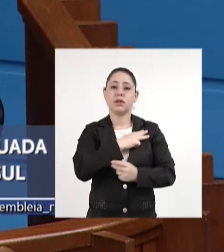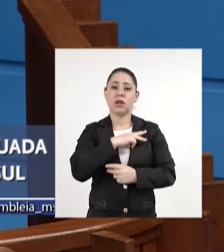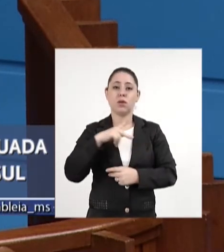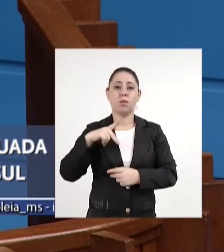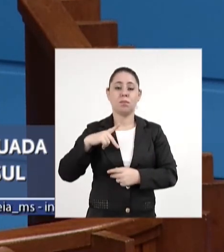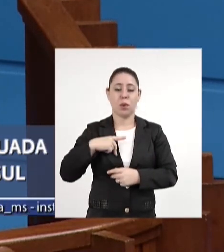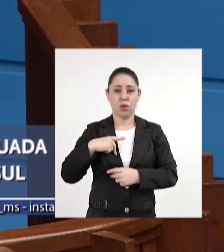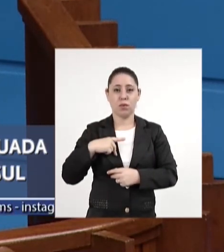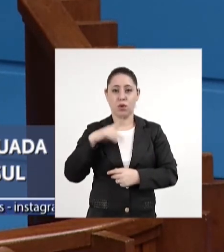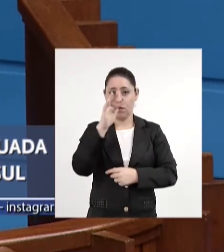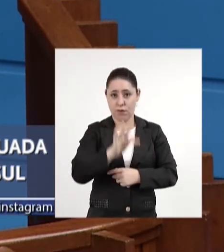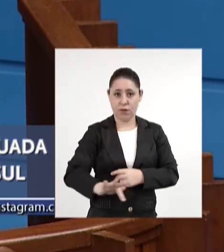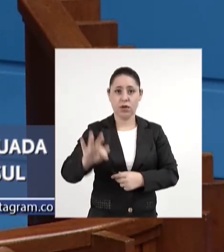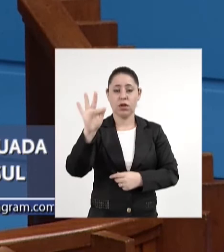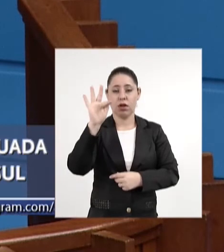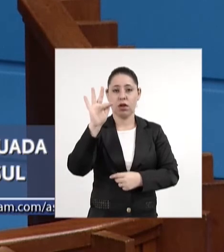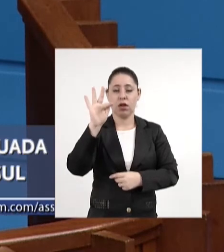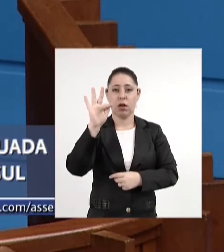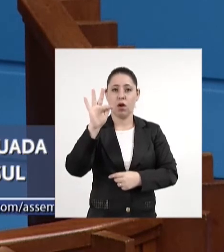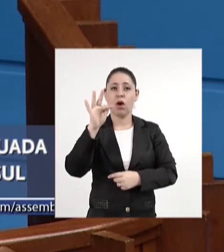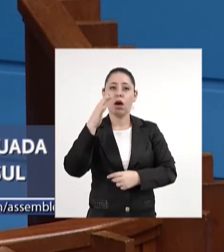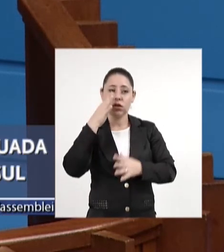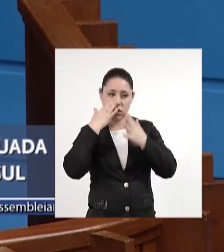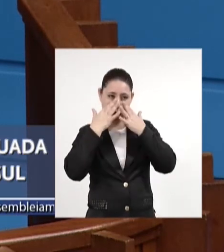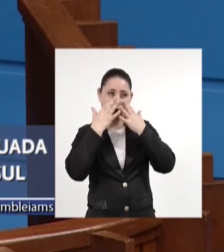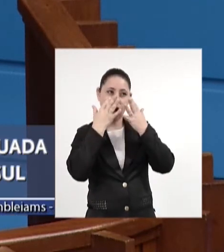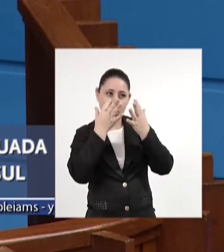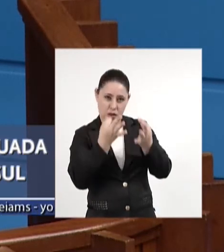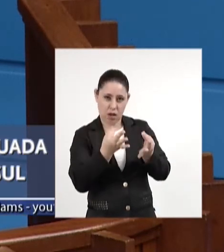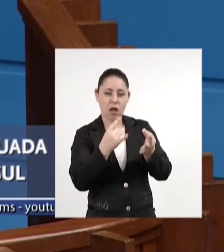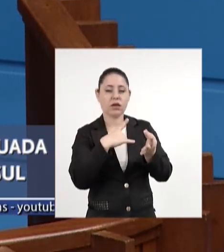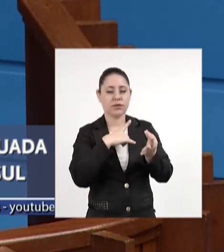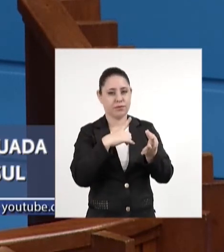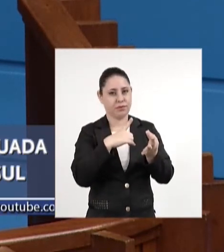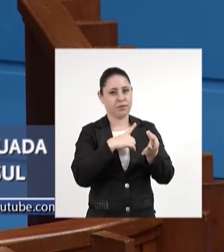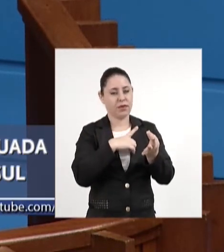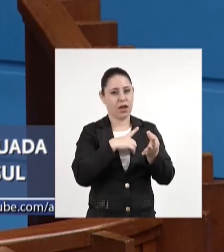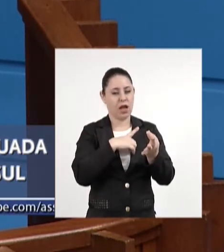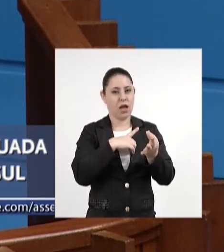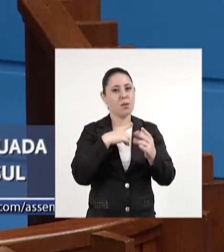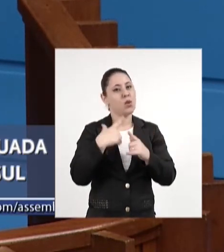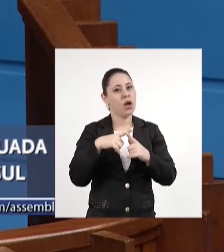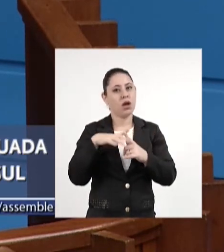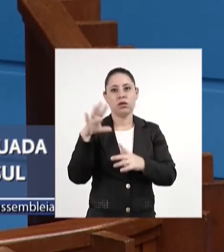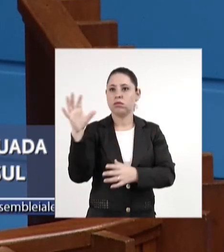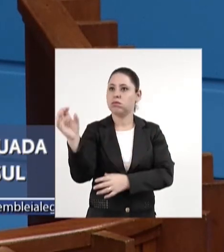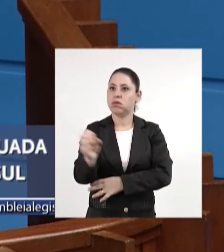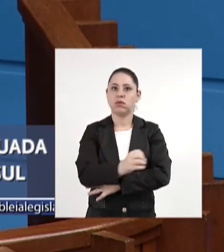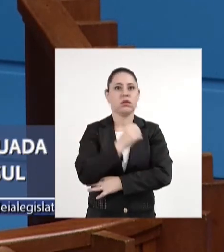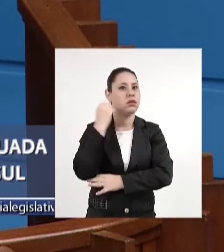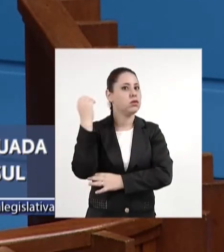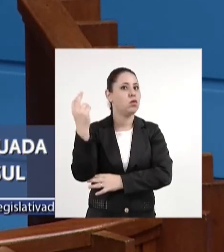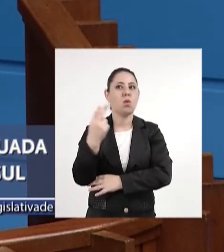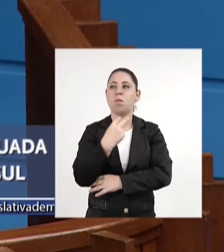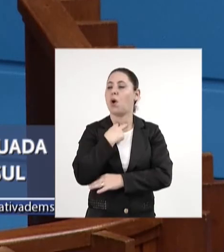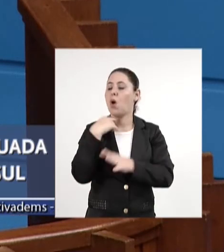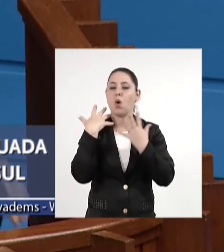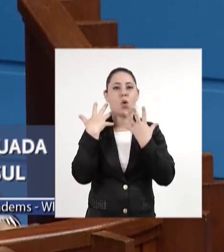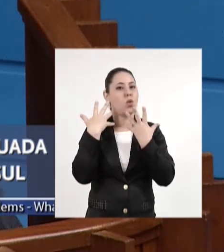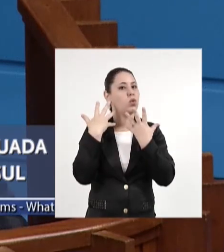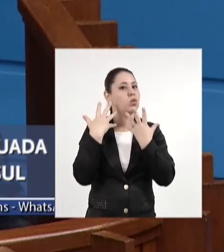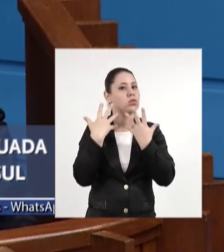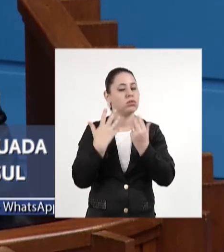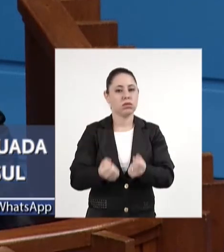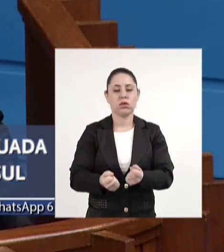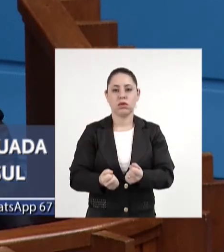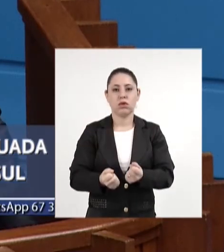o Ministério Público Federal está atento a essa questão, uma questão grave, uma questão inconcebível.